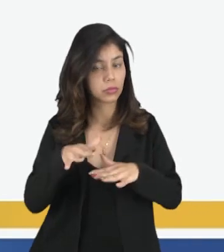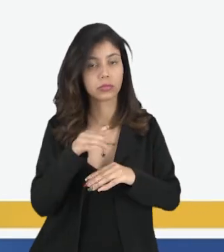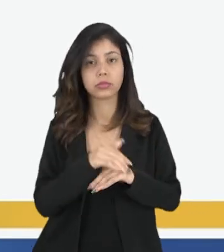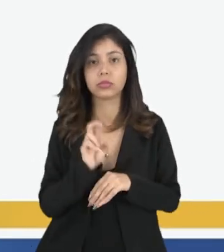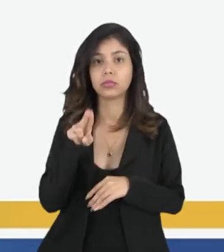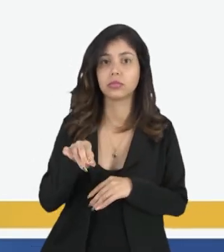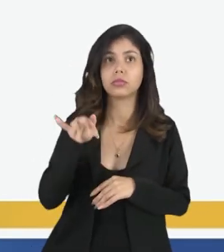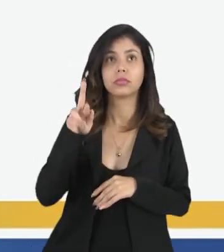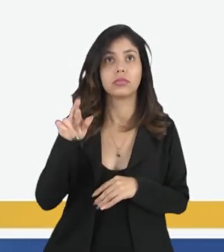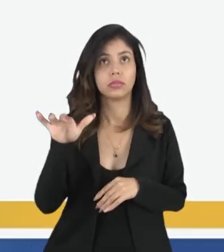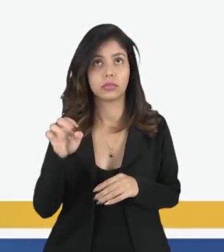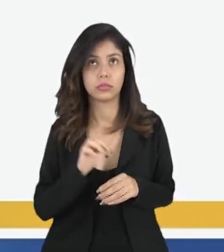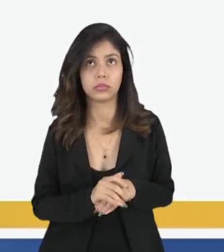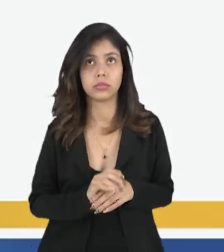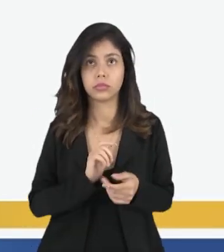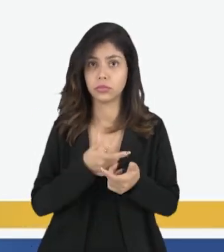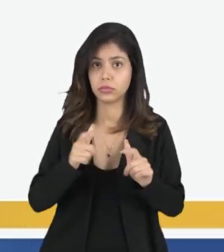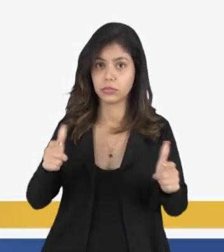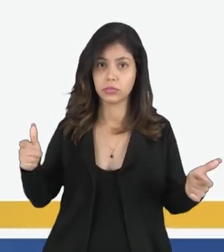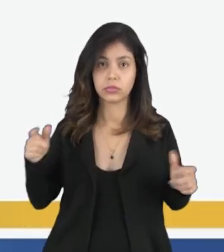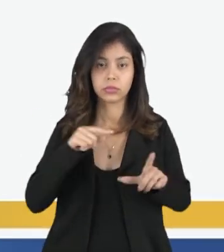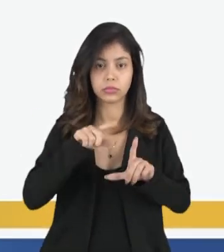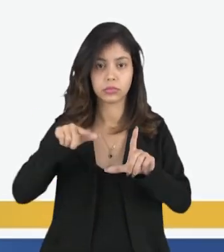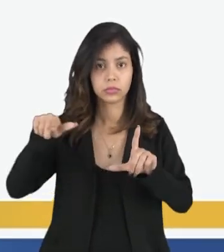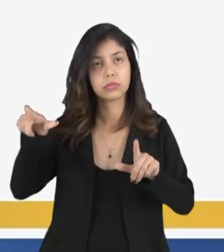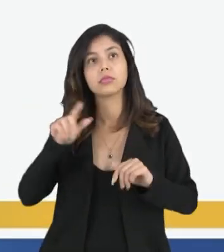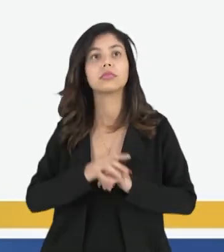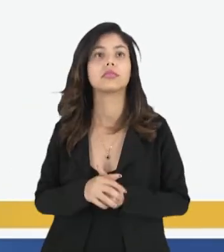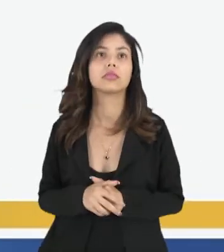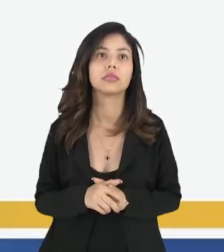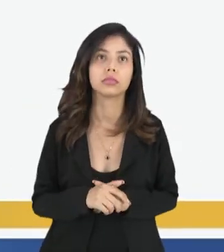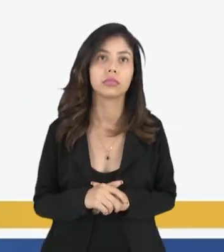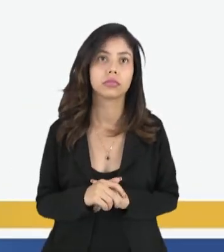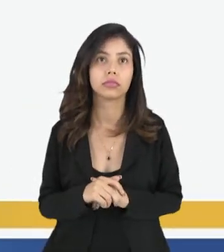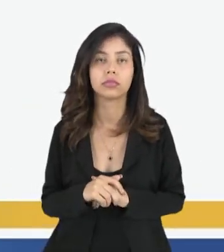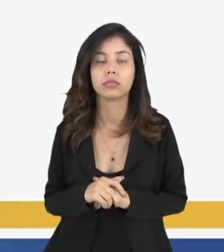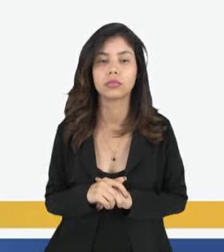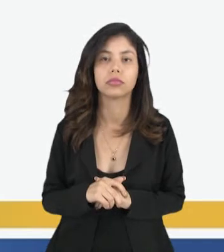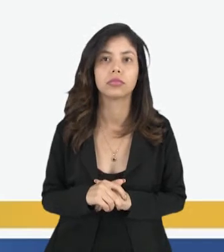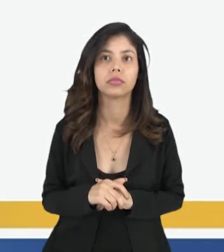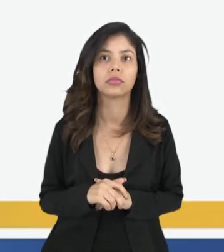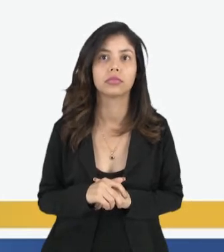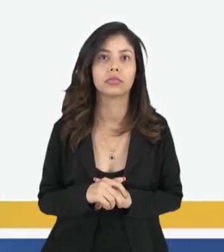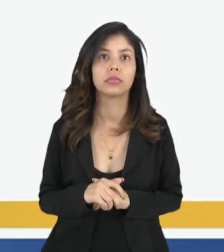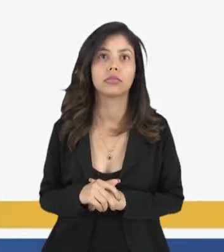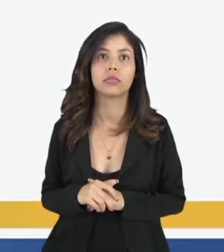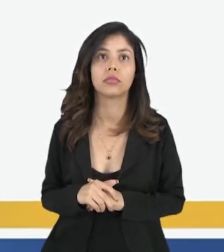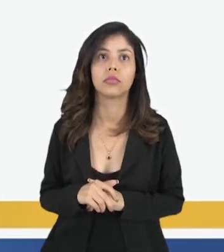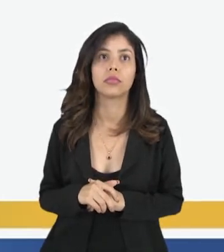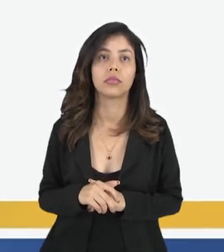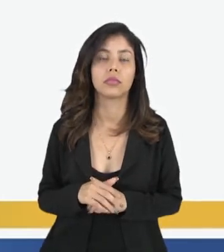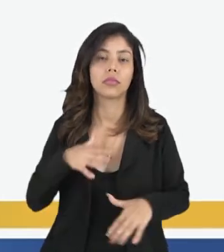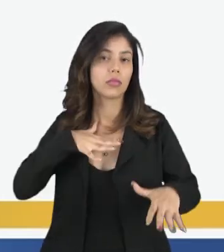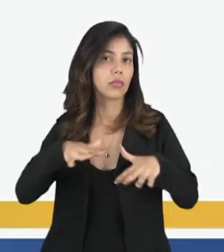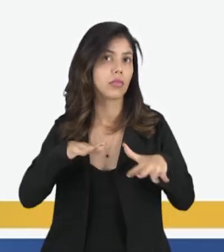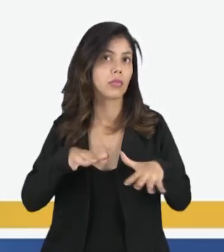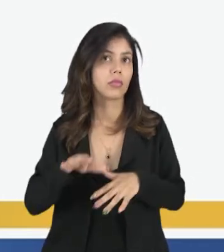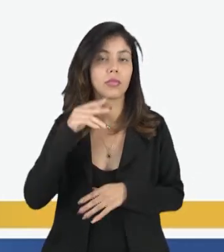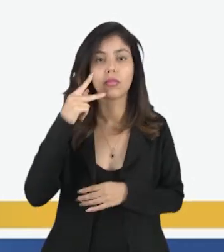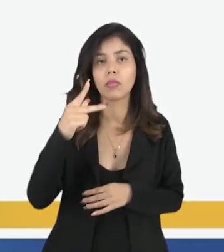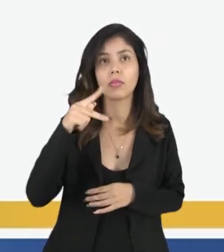uniforme, crescendo aí no gráfico. E aí, nesse caso, ela é dada como movimento